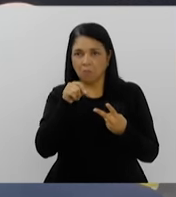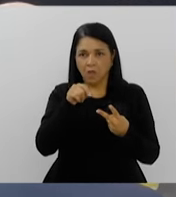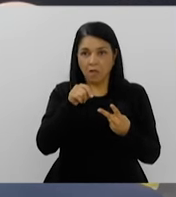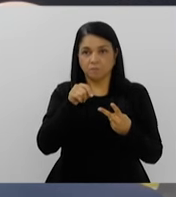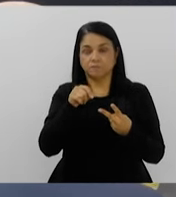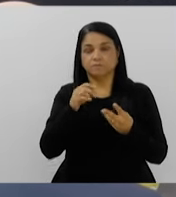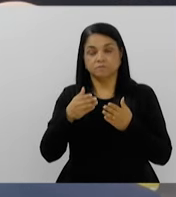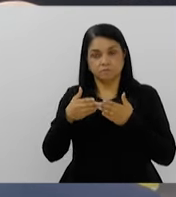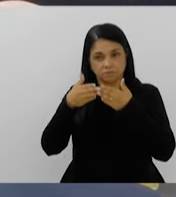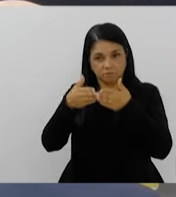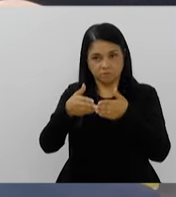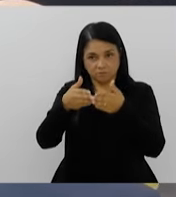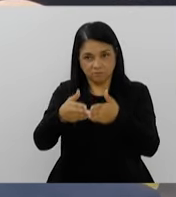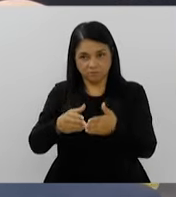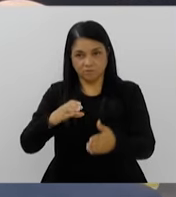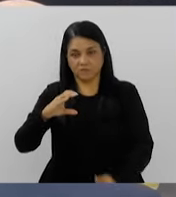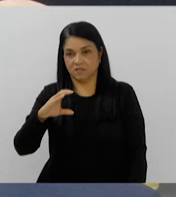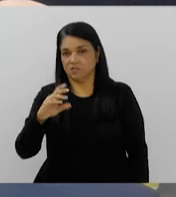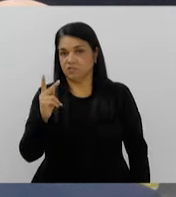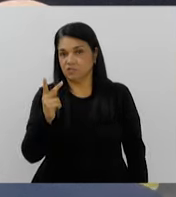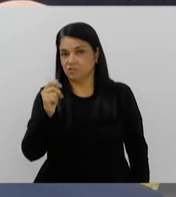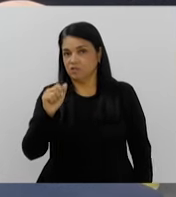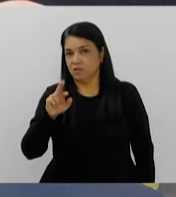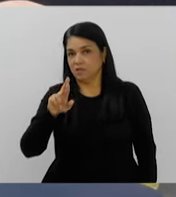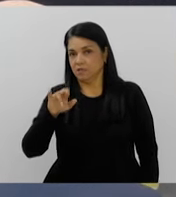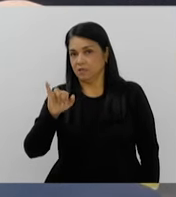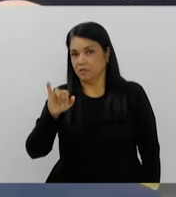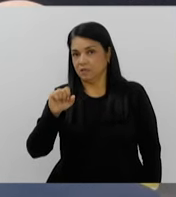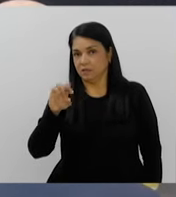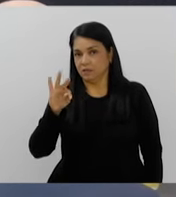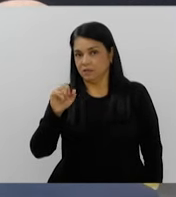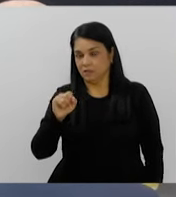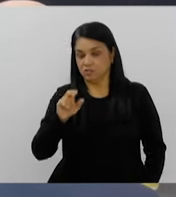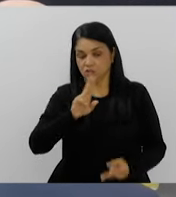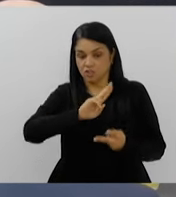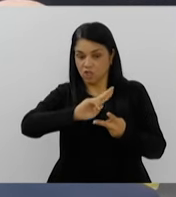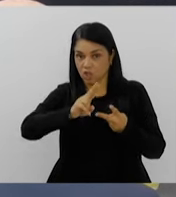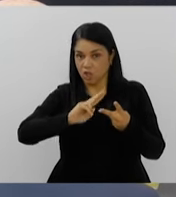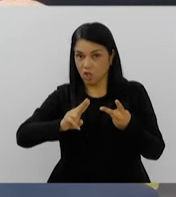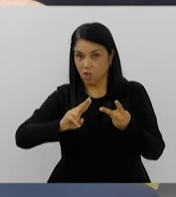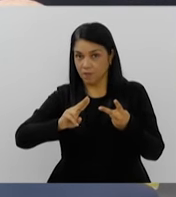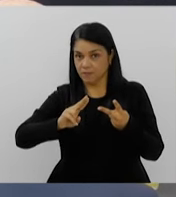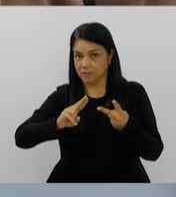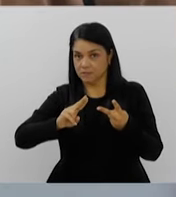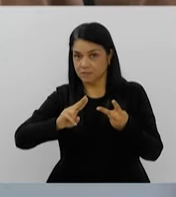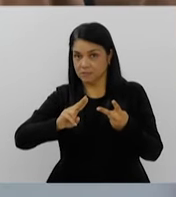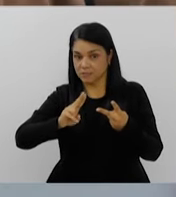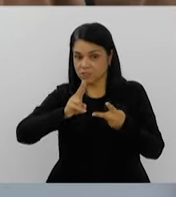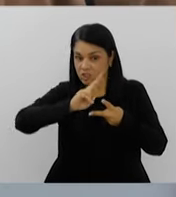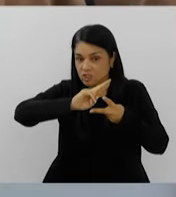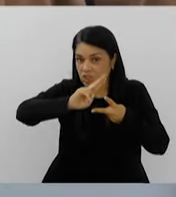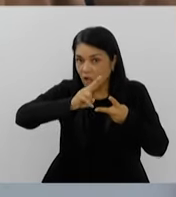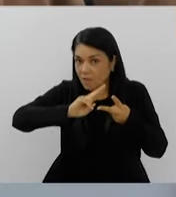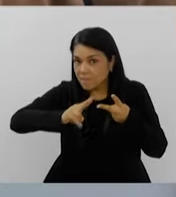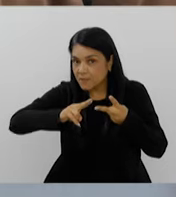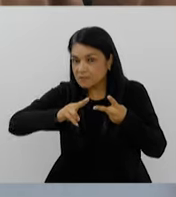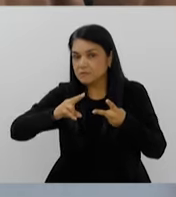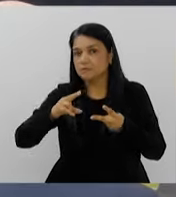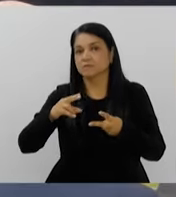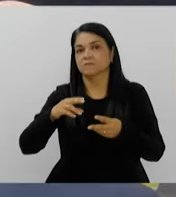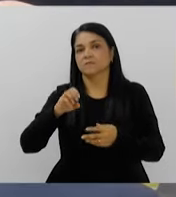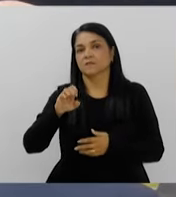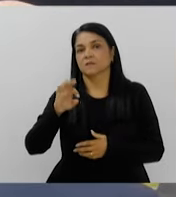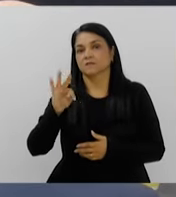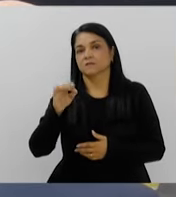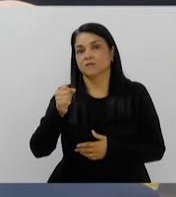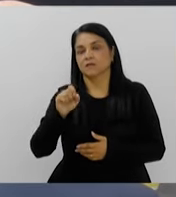As estações de barca abaixo relacionadas passam a ter os seguintes nomes. Os seguintes nomes. Estação